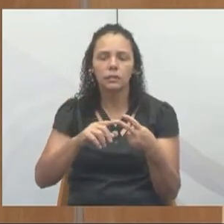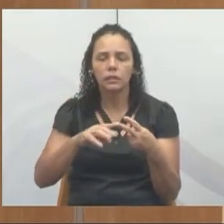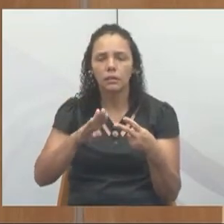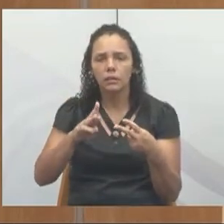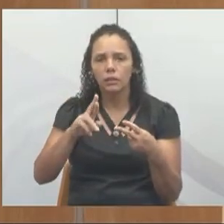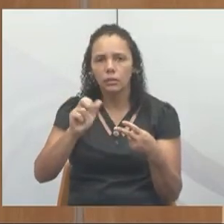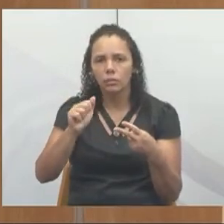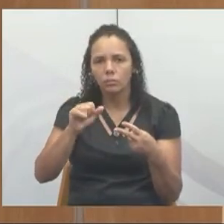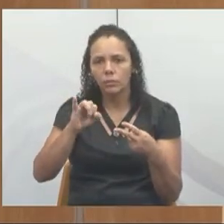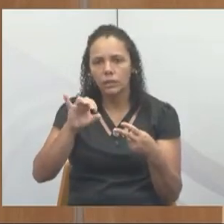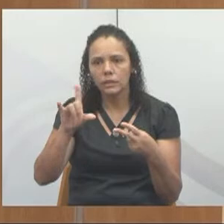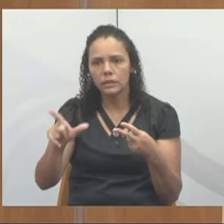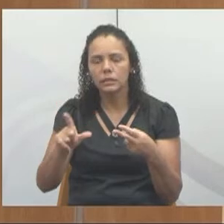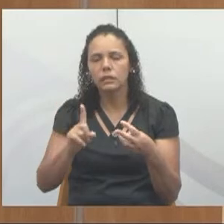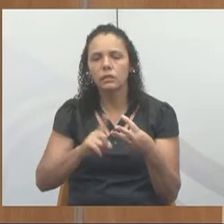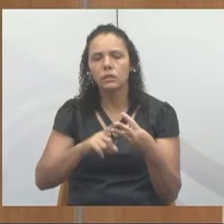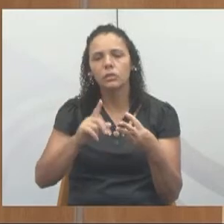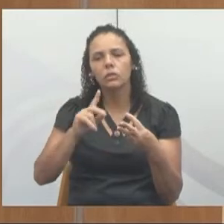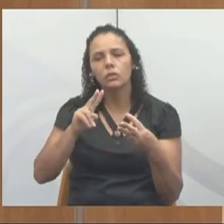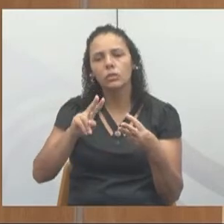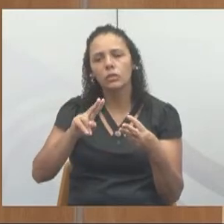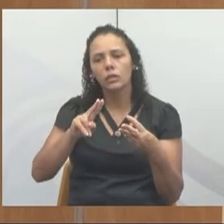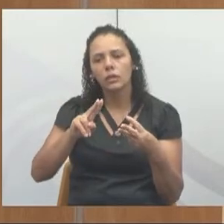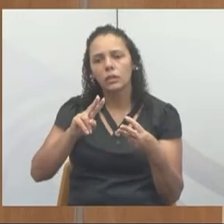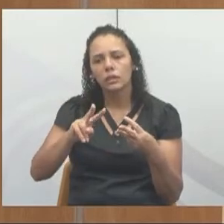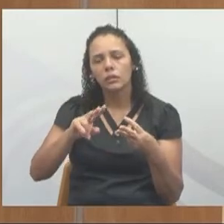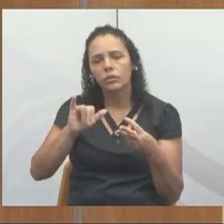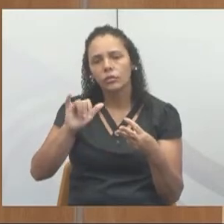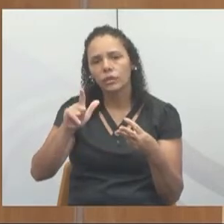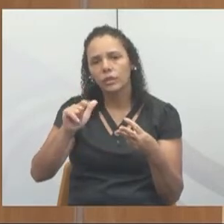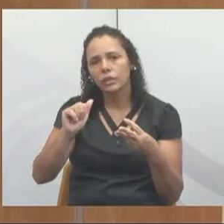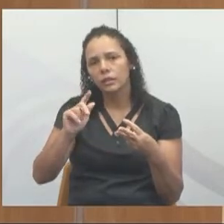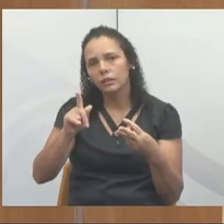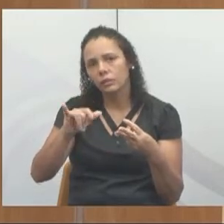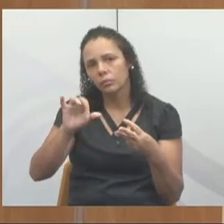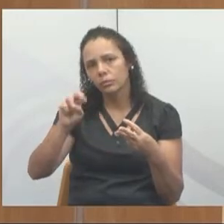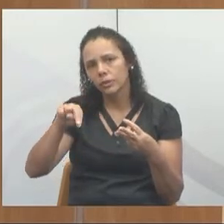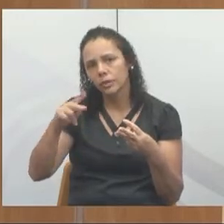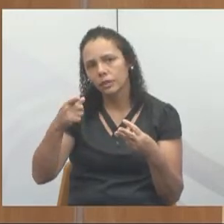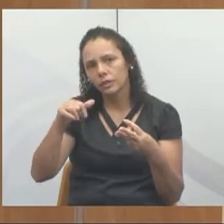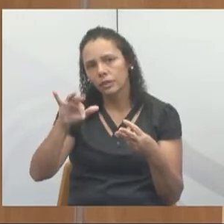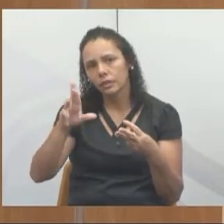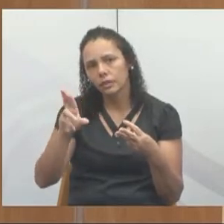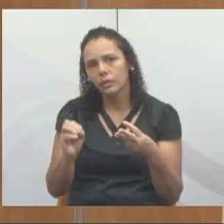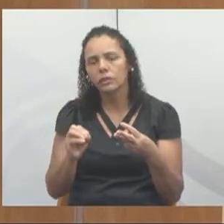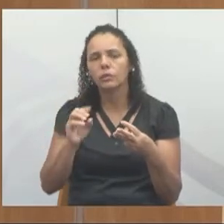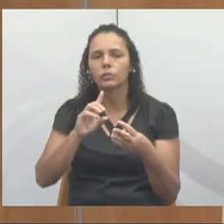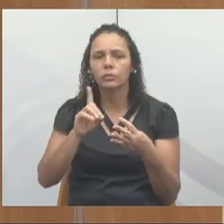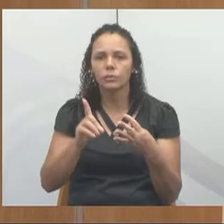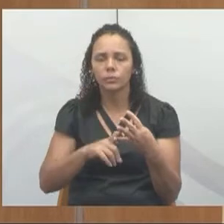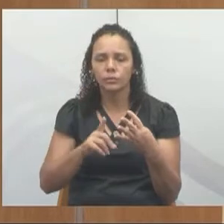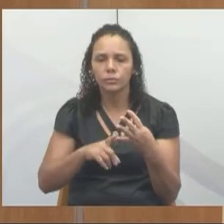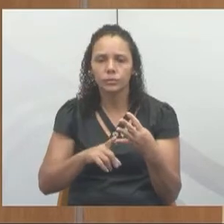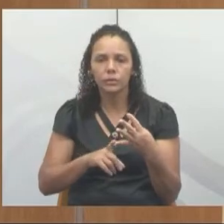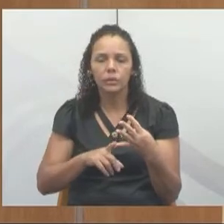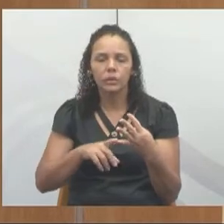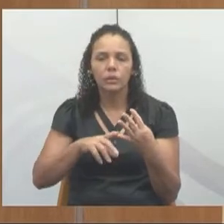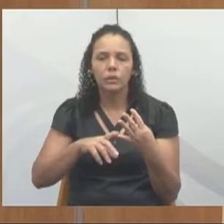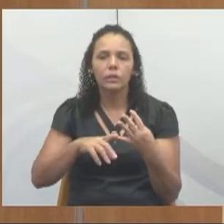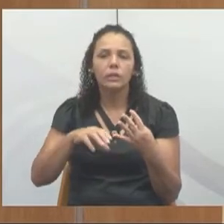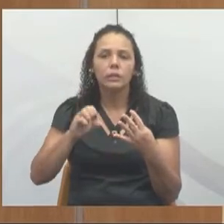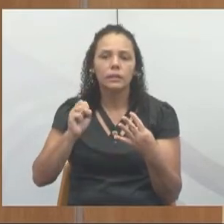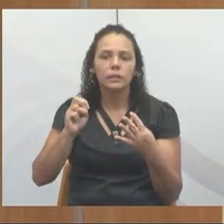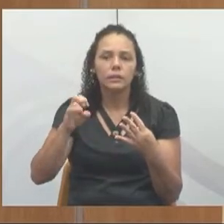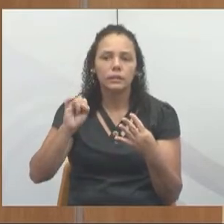Primavera. O vereador Valmir também indicou ano atrás para o Parque dos Sinos, para o Meia Lua. Então a gente está